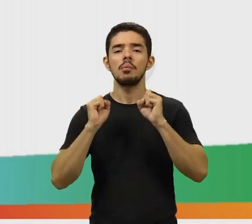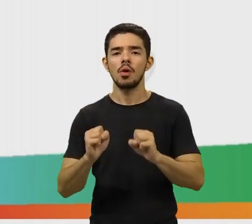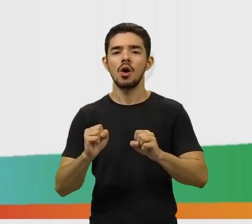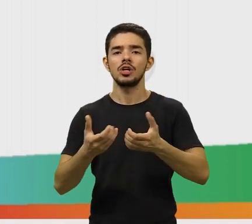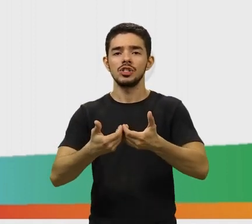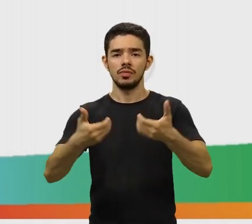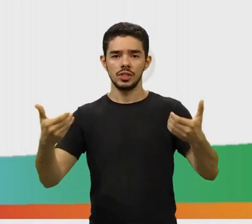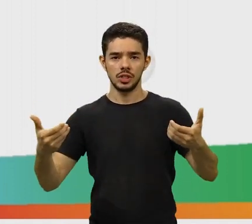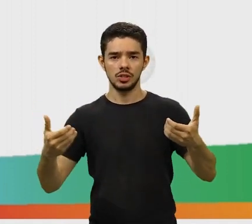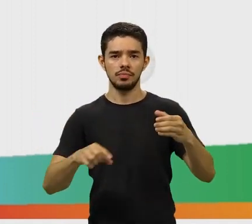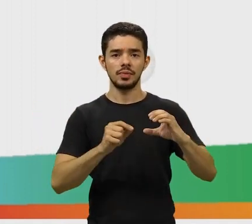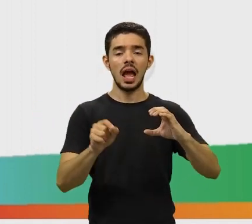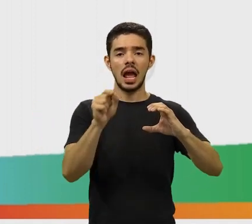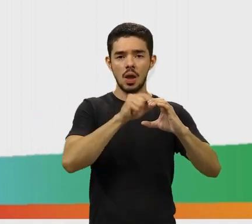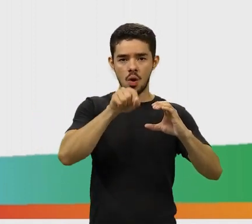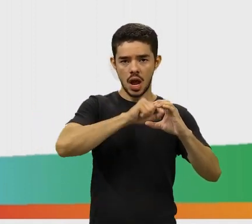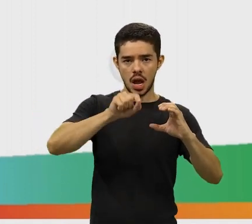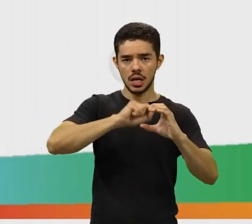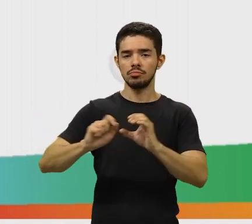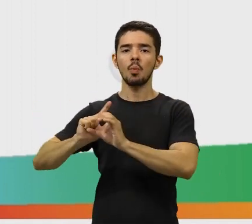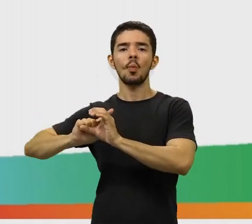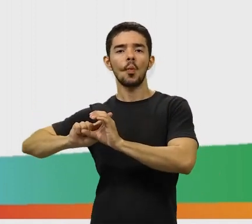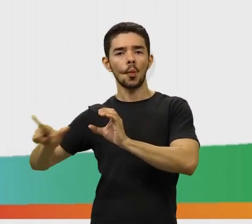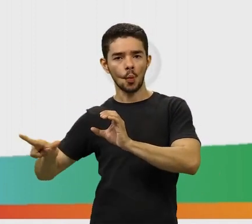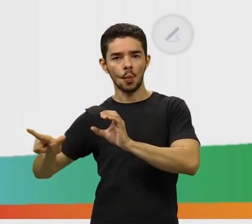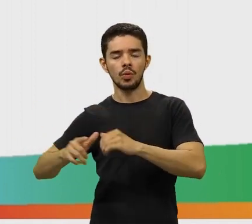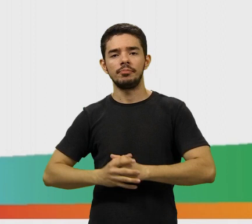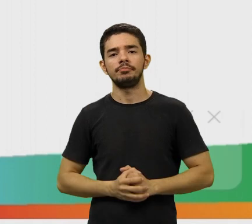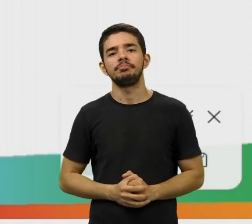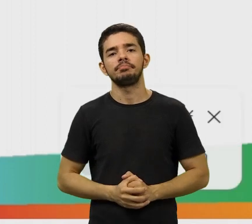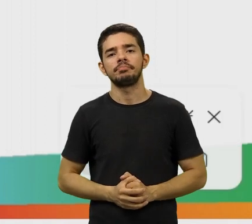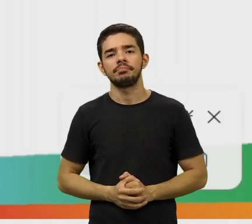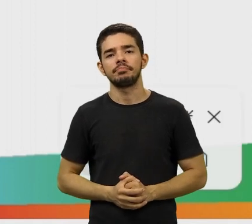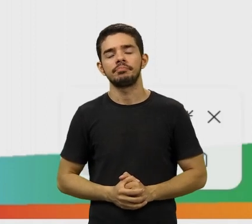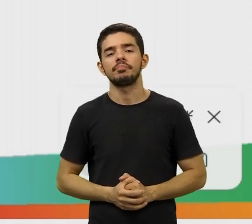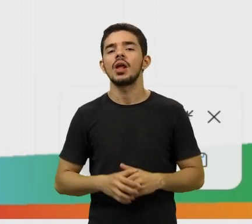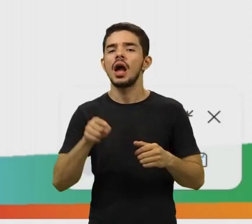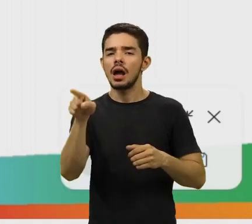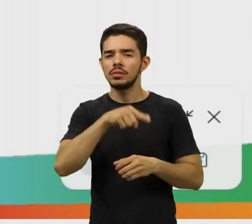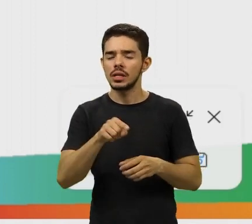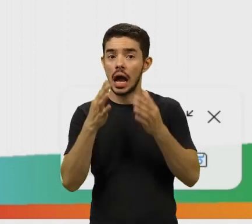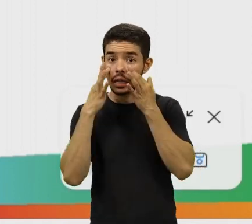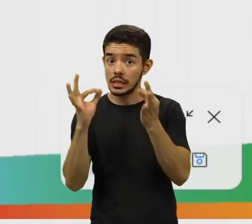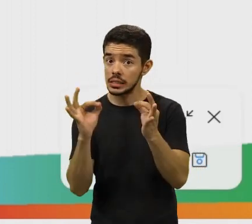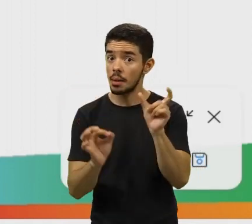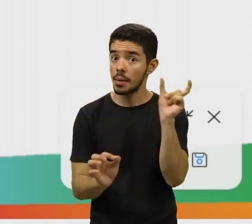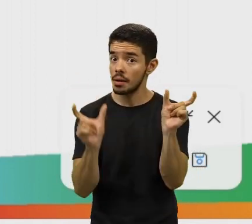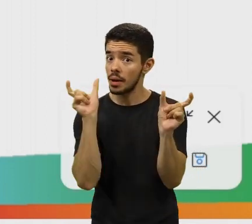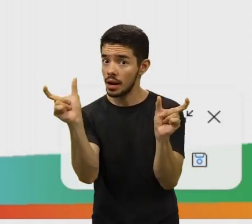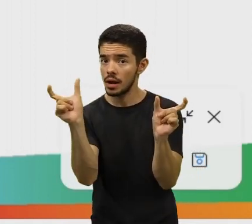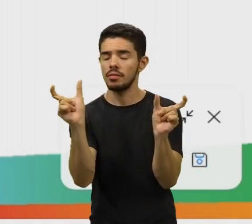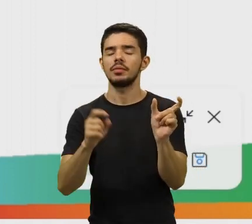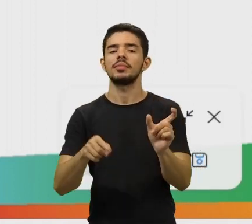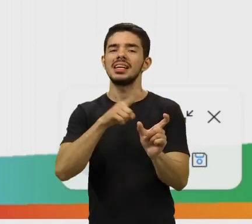em dois grupos, eucarionte e procarionte. Aí eu vou pedir para você prestar bastante atenção nesses termos,